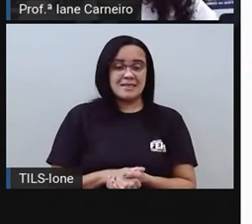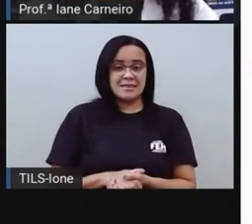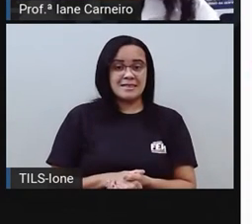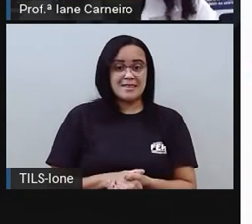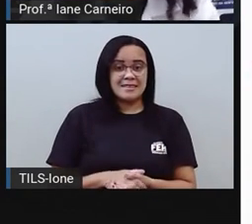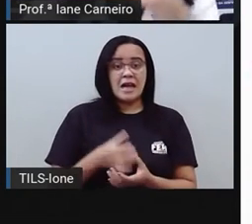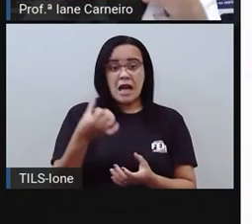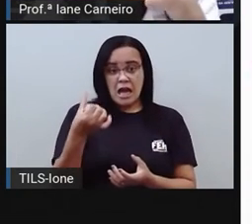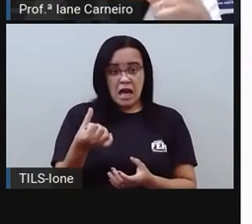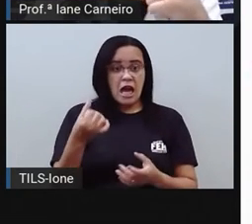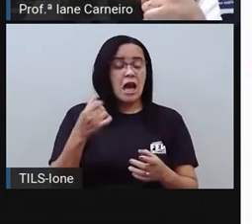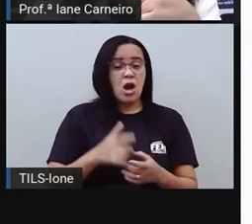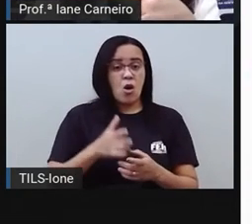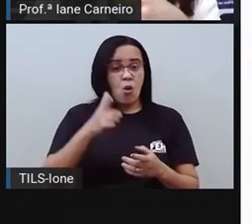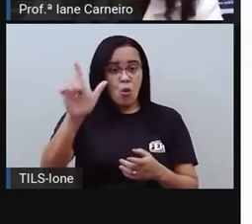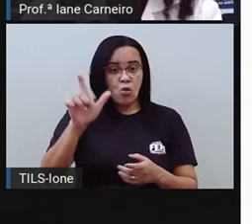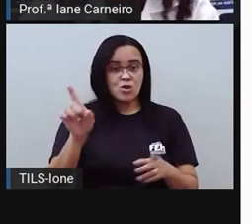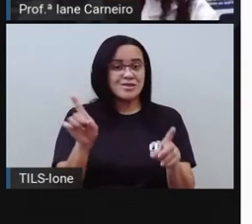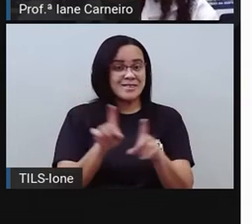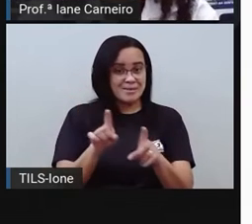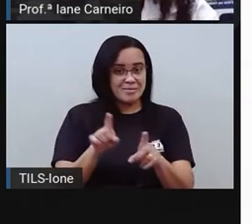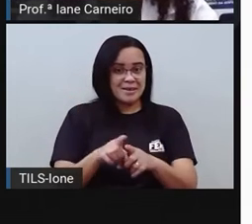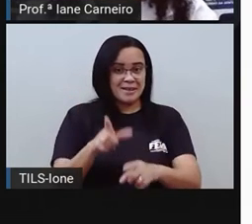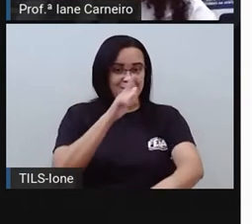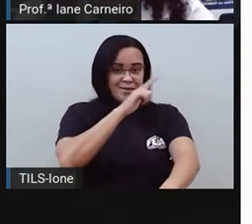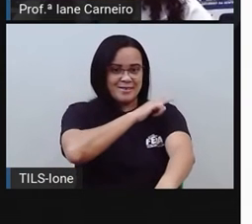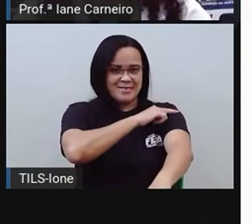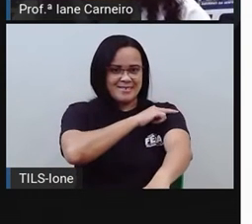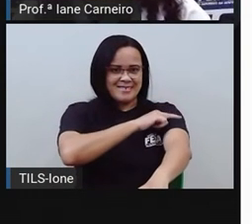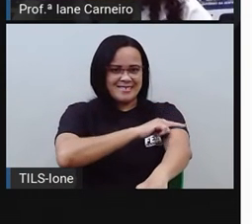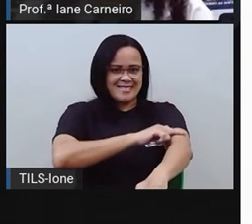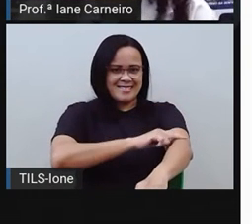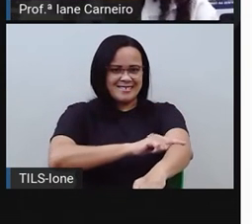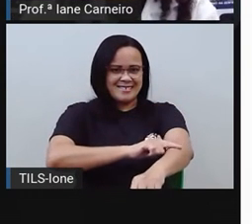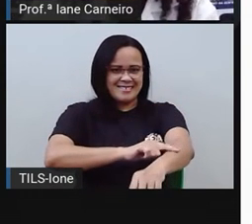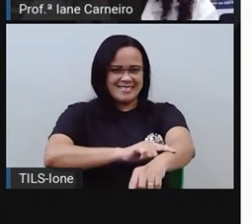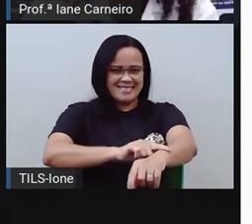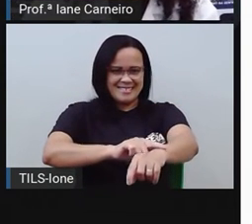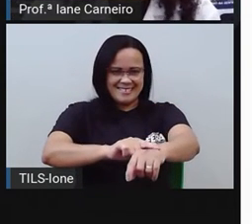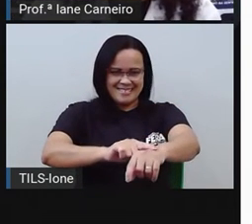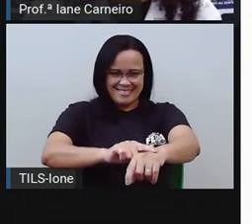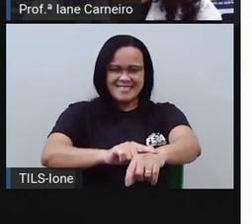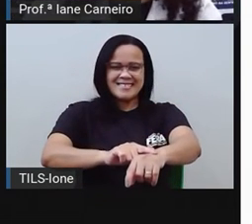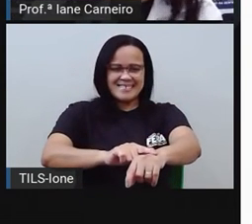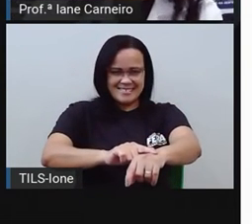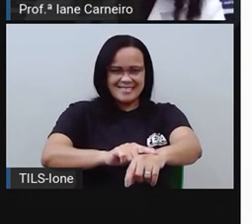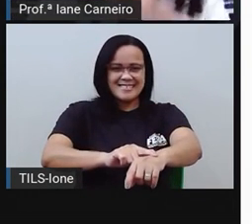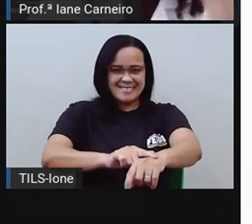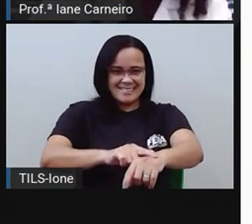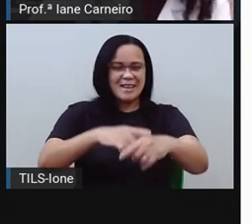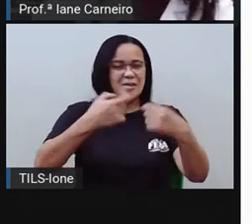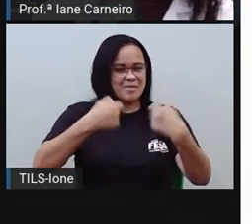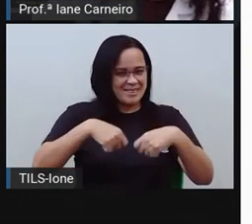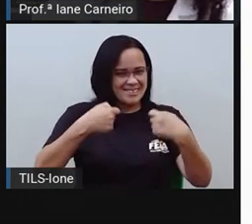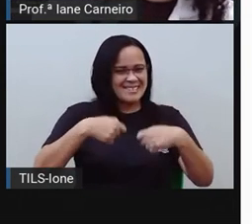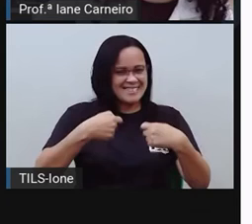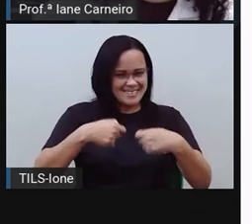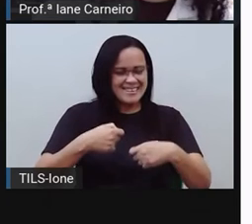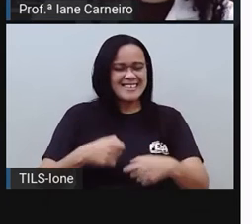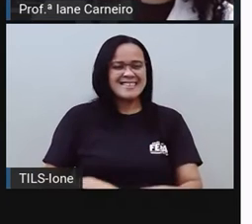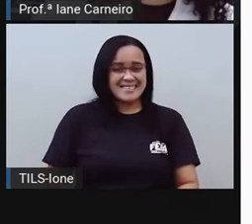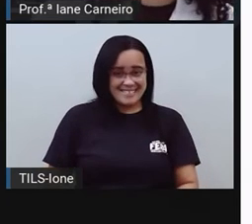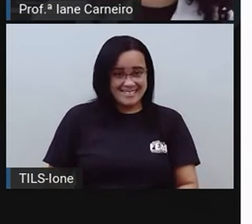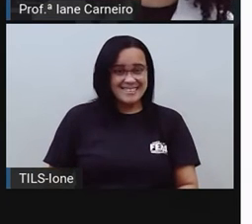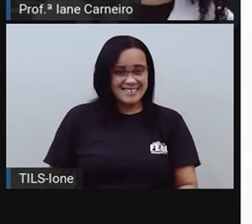fofa, que é que a gente precisa fazer, né? Que é ser educado e ser gentil, né? Ao invés de